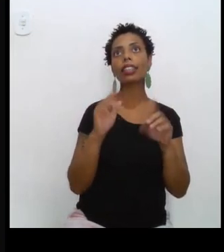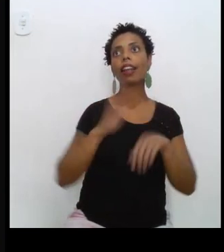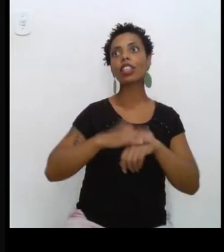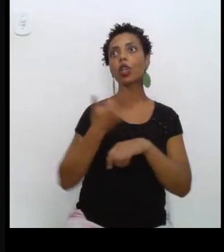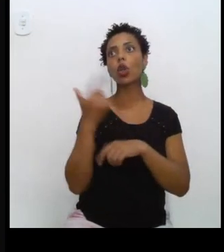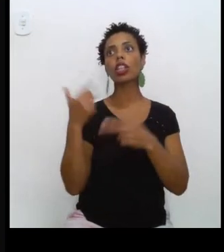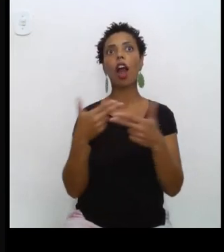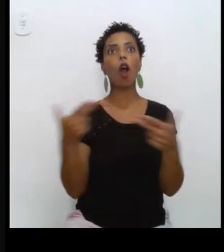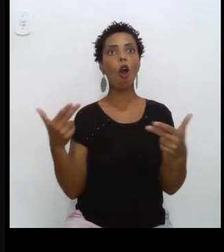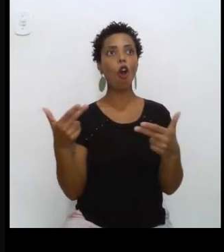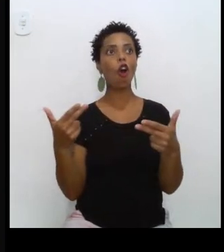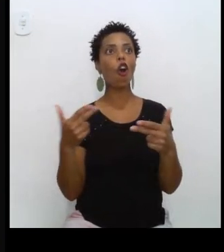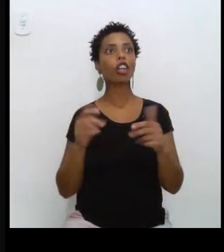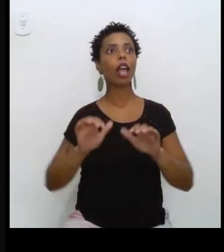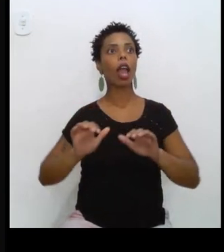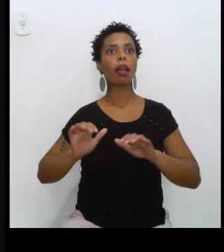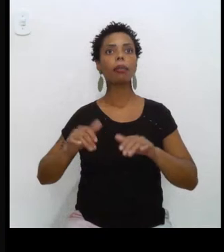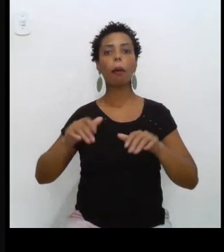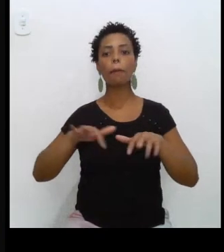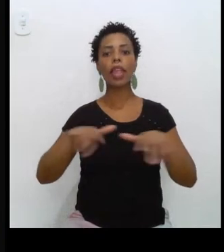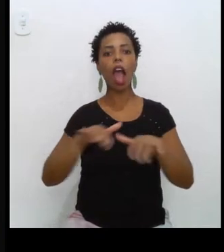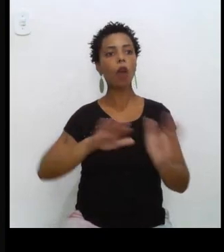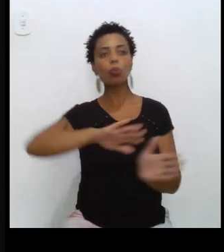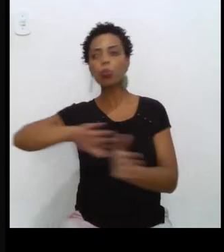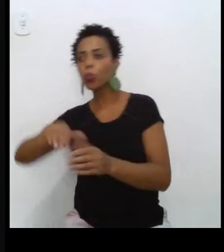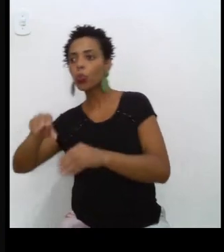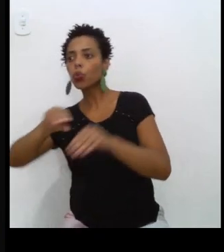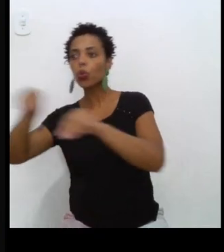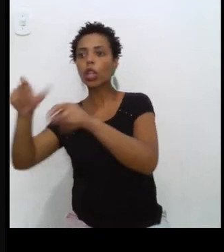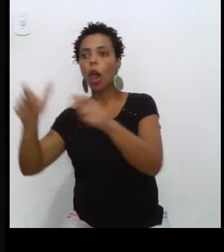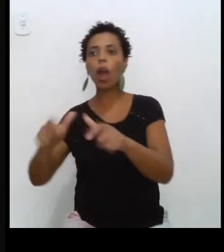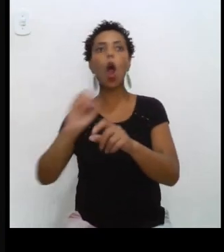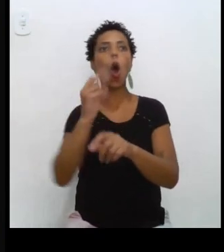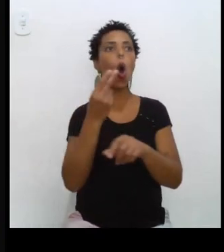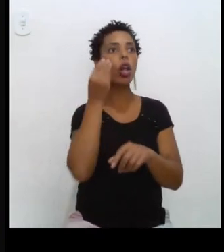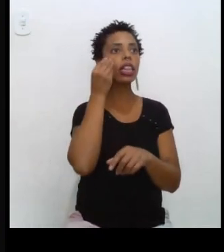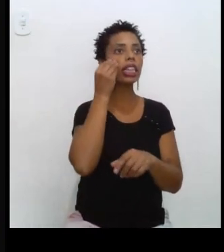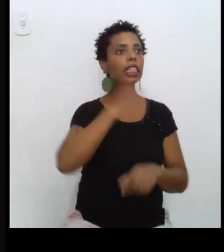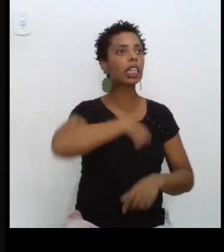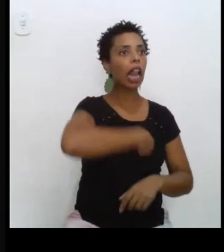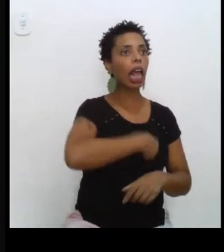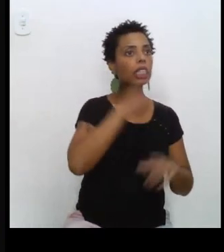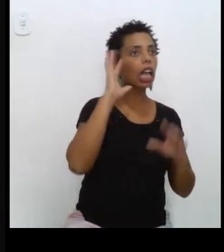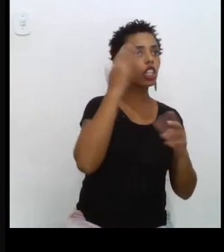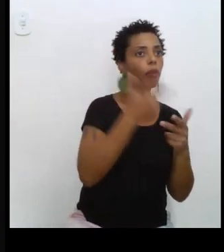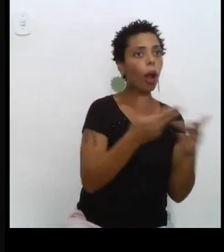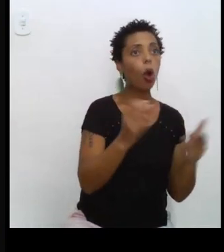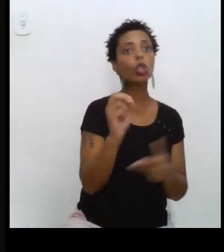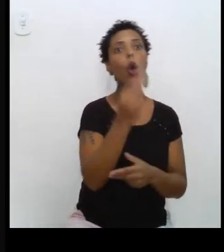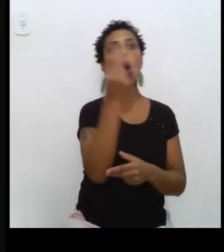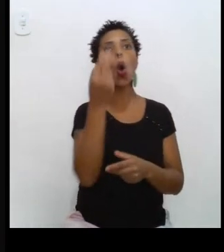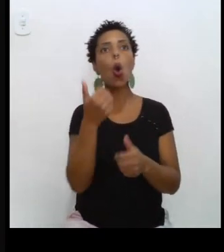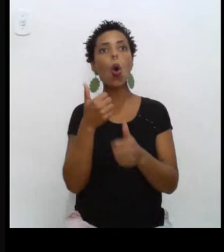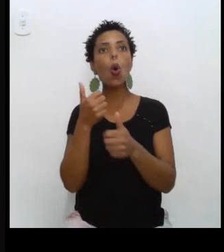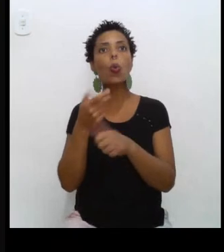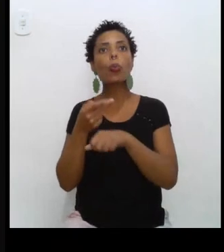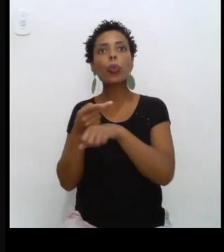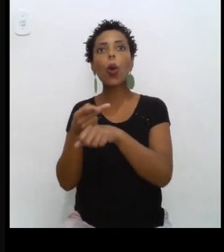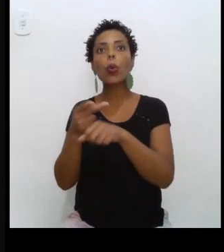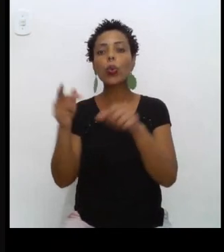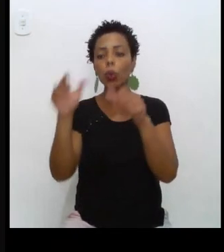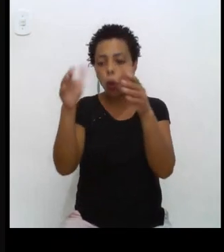delegacia ou enquanto a gente procura o Tonel é muito parecido com o Tonel do cenário do